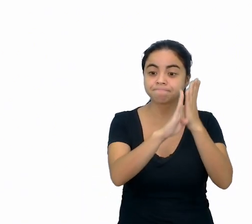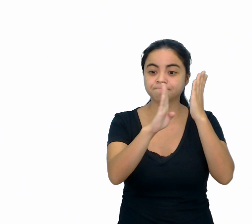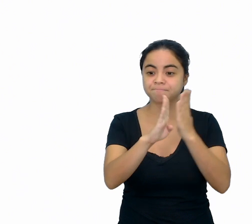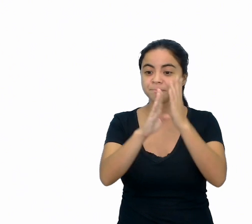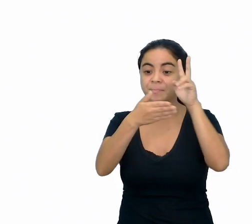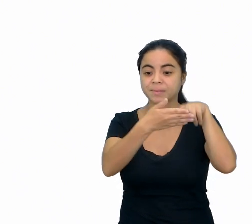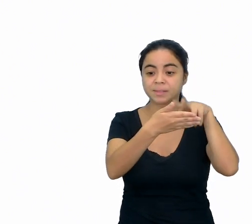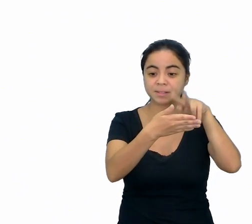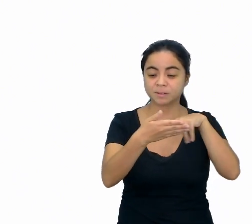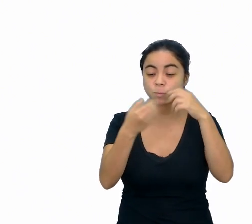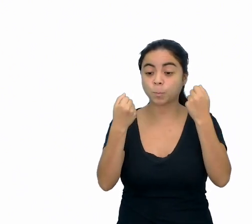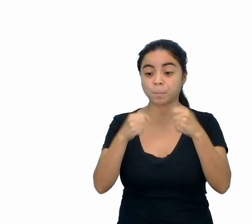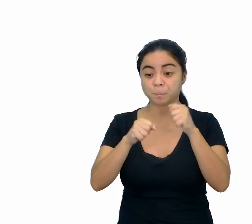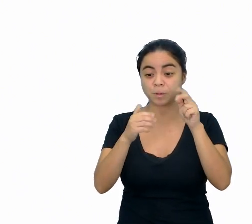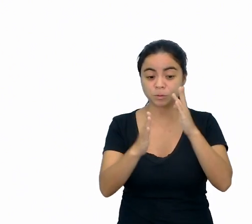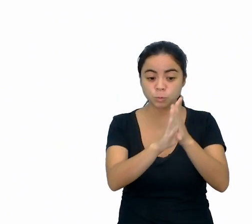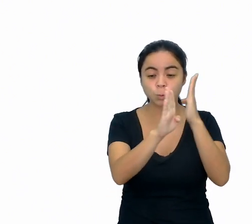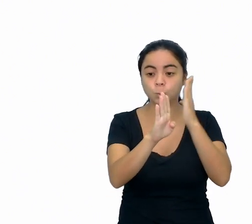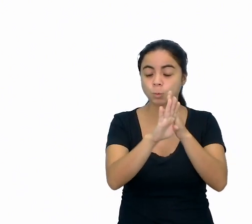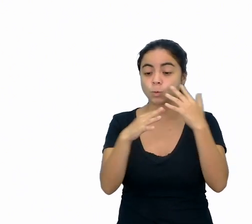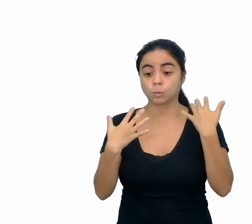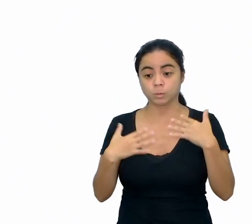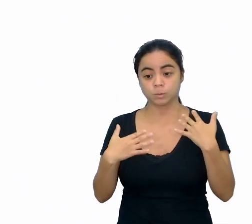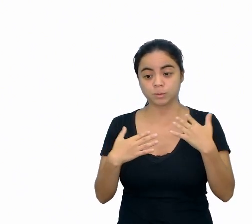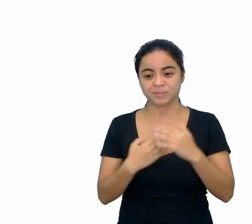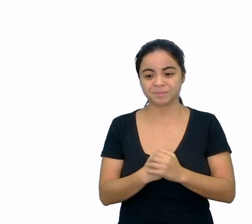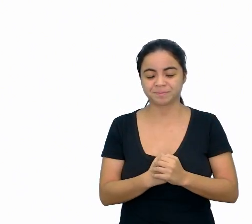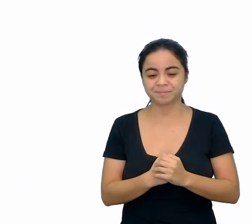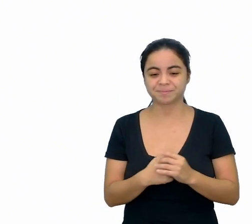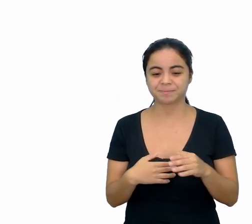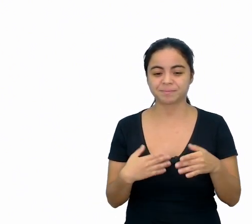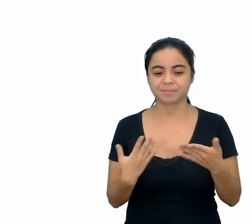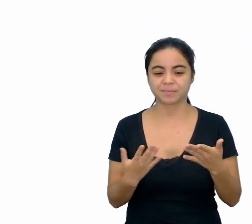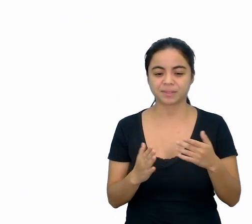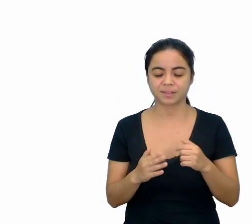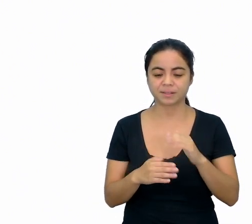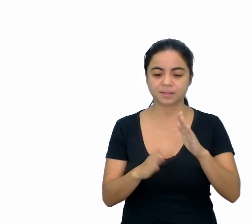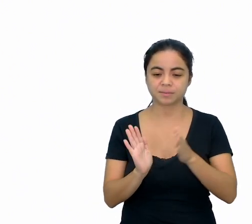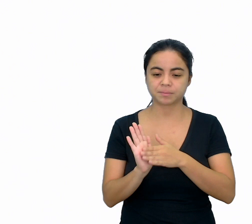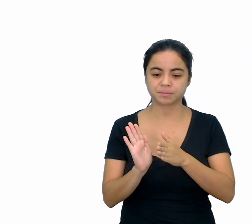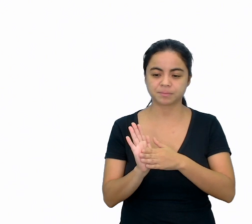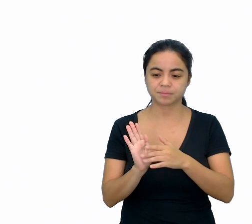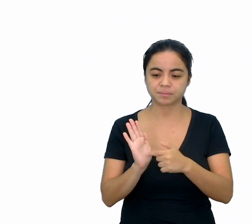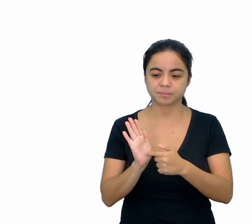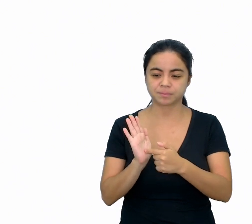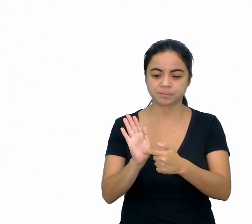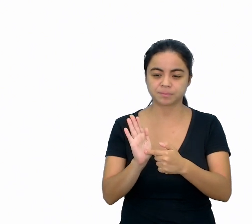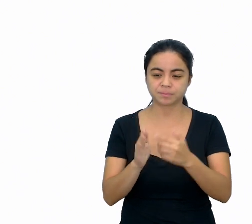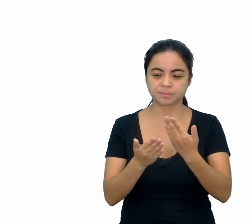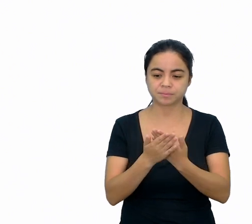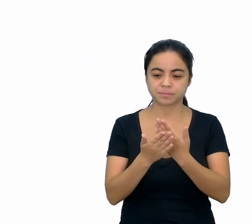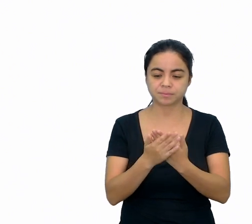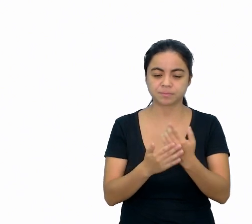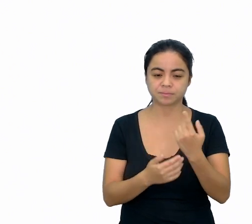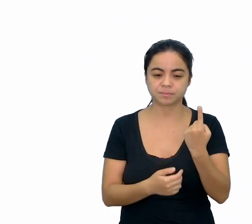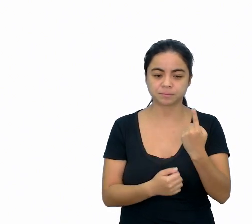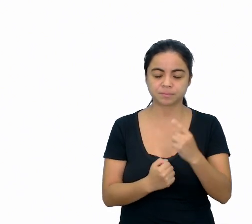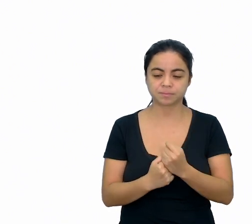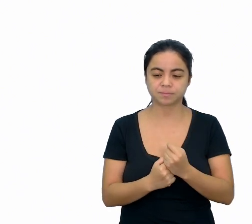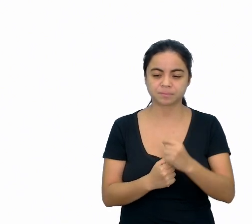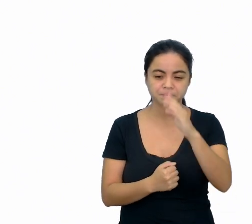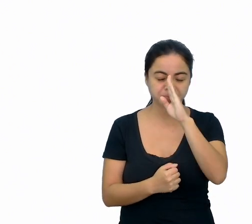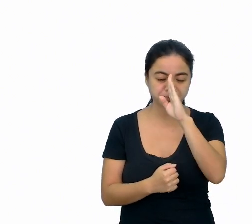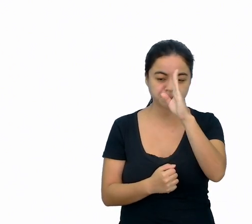leitura pode proporcionar. E as propostas apresentadas nessa aula 1 priorizam estratégias voltadas